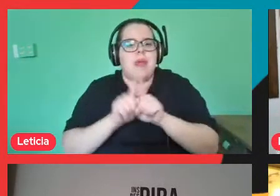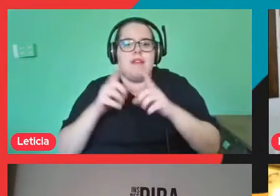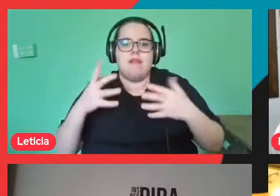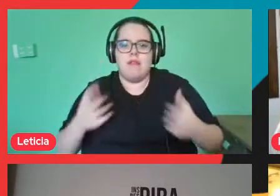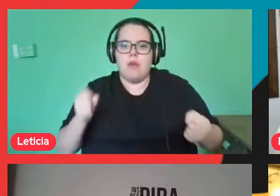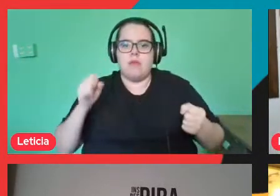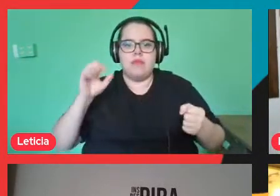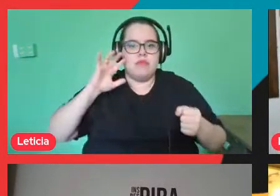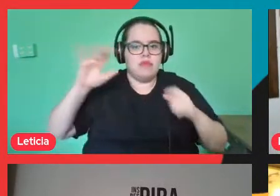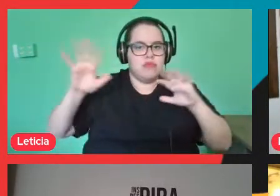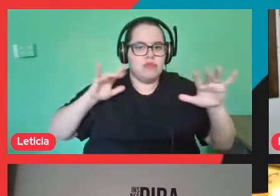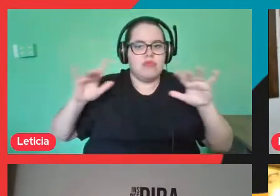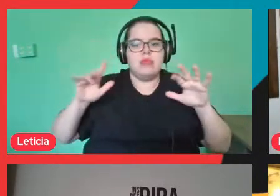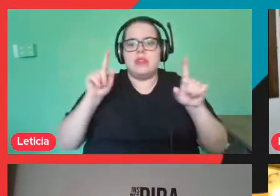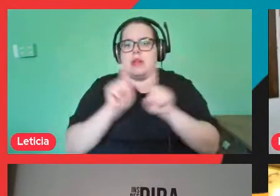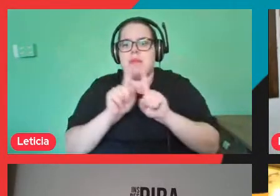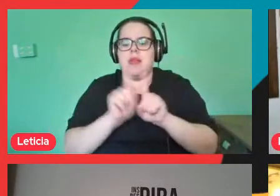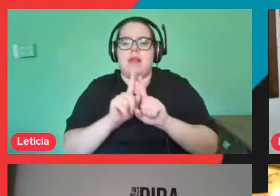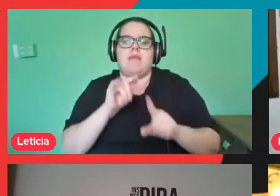fazer.